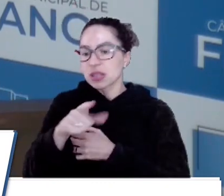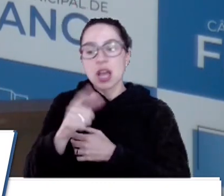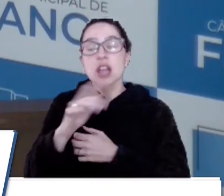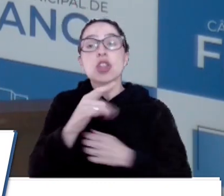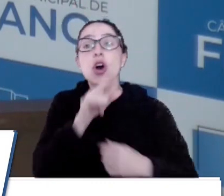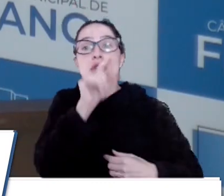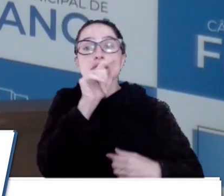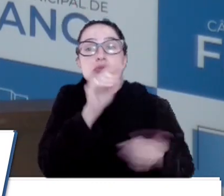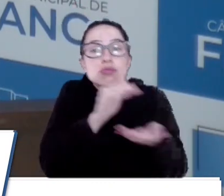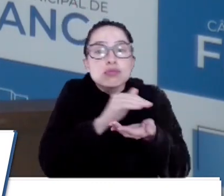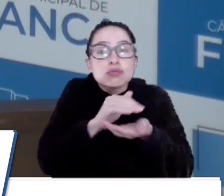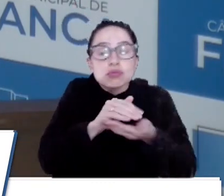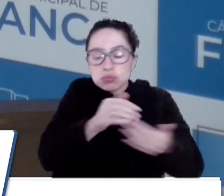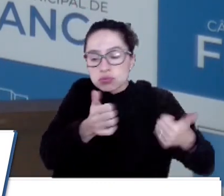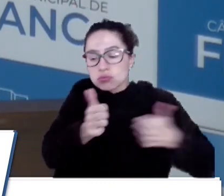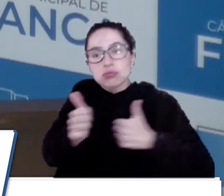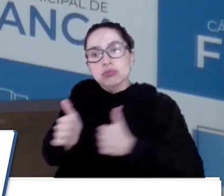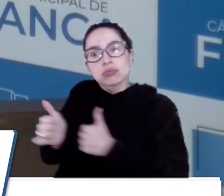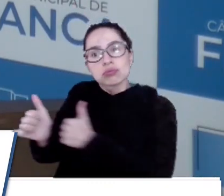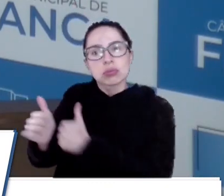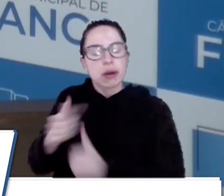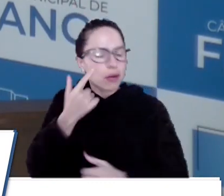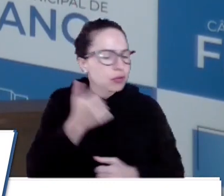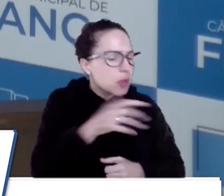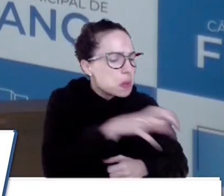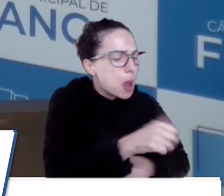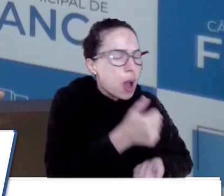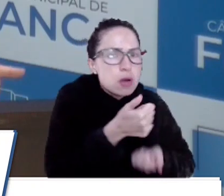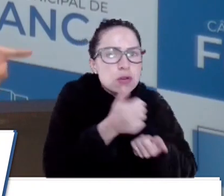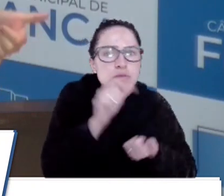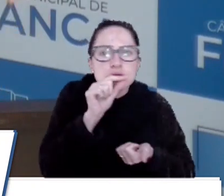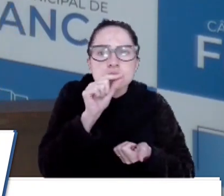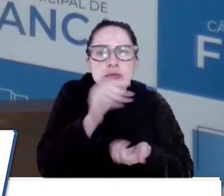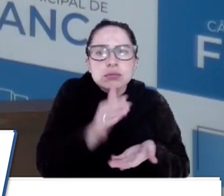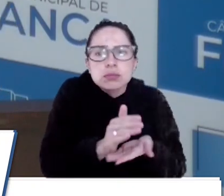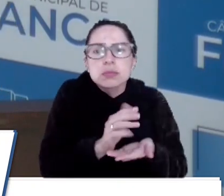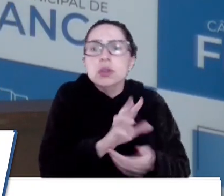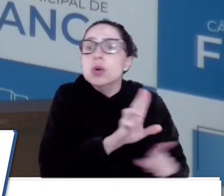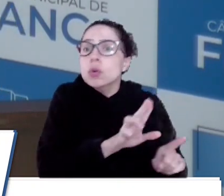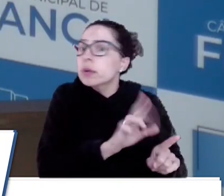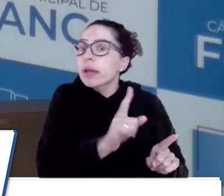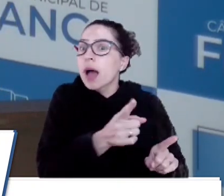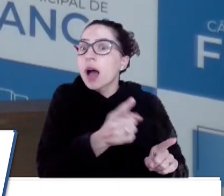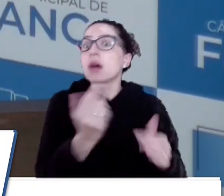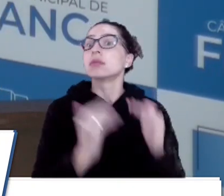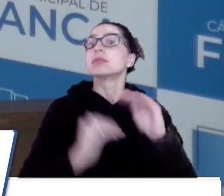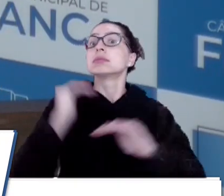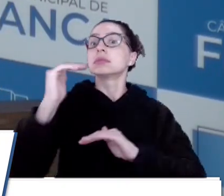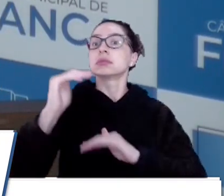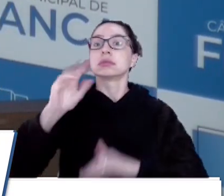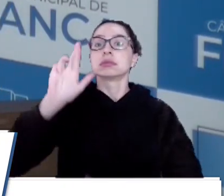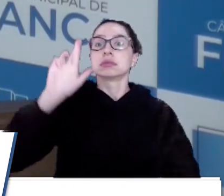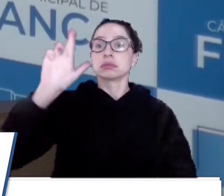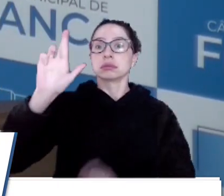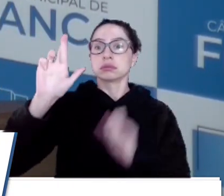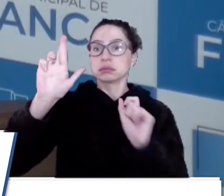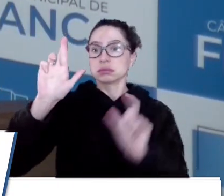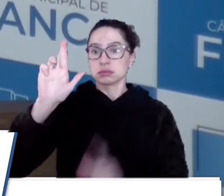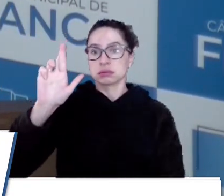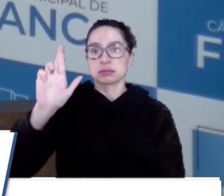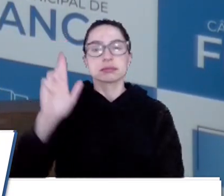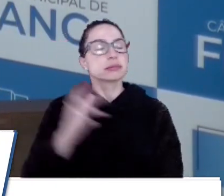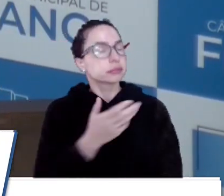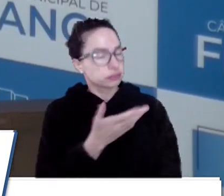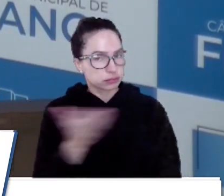atrás dos pintinhos, atrás dos usuários. Vai atrás de quem está fornecendo. Uma parte rapidinho, pois Ronaldo. Pois não. Se atrapalha,